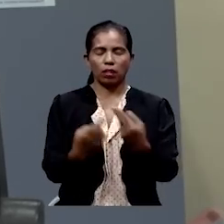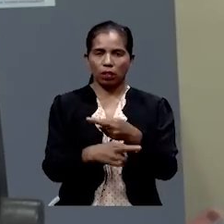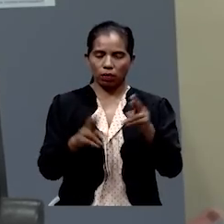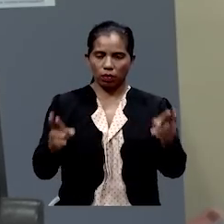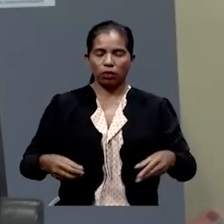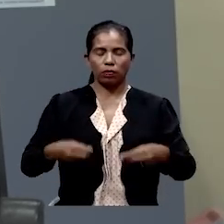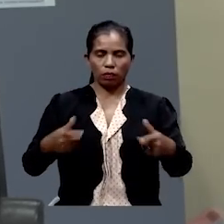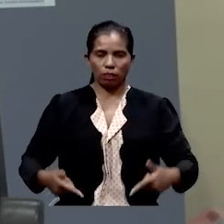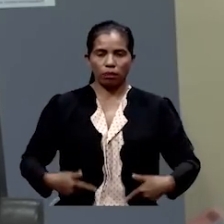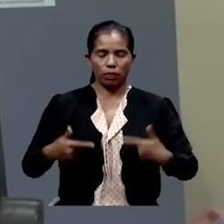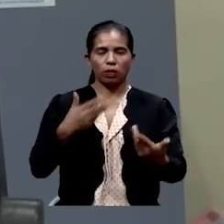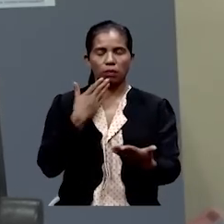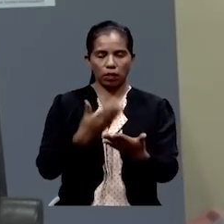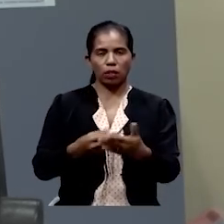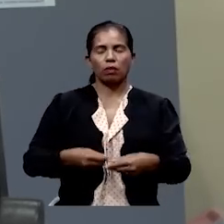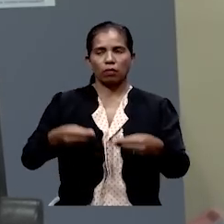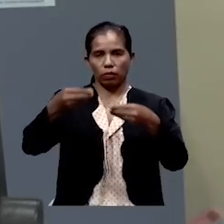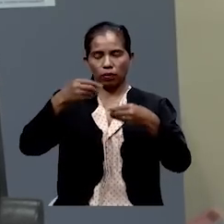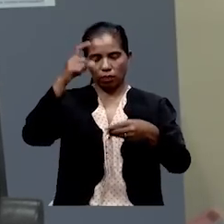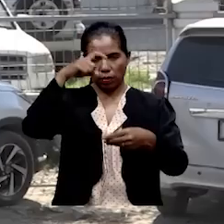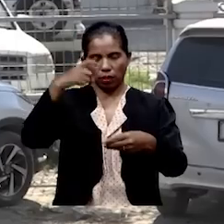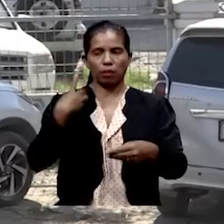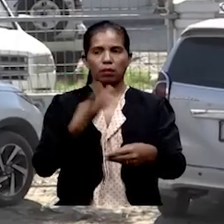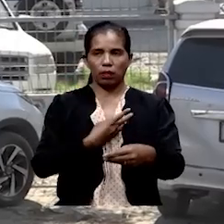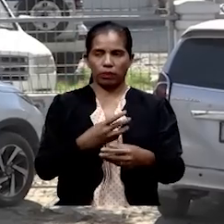vida mori supaya kita bela matene, kabar, mos, etc. Barcelona.